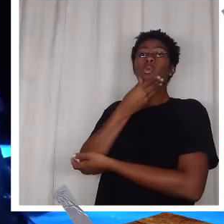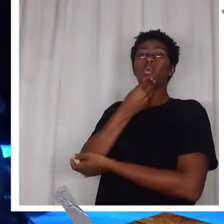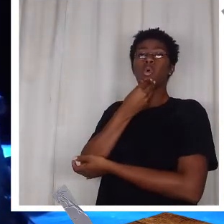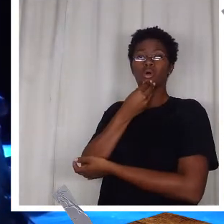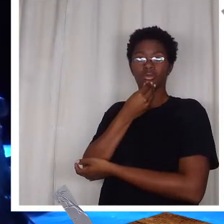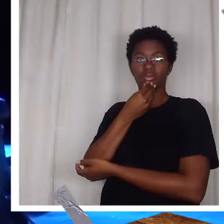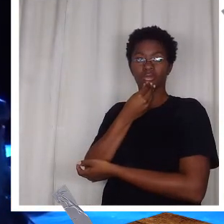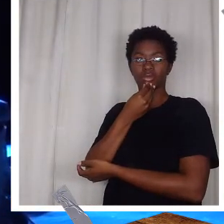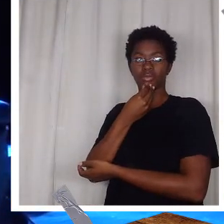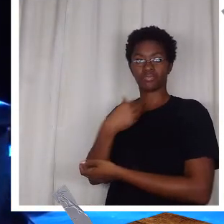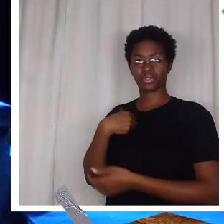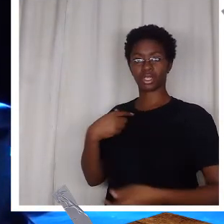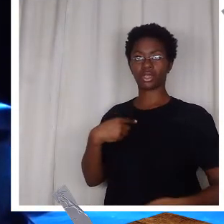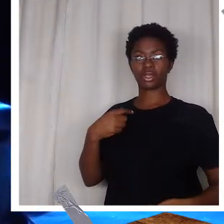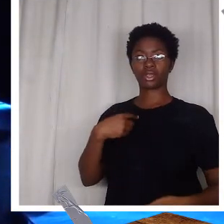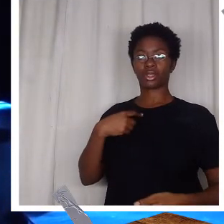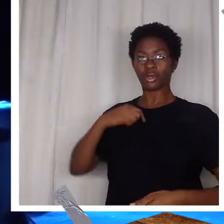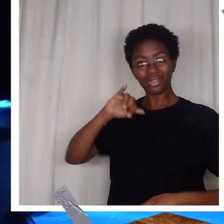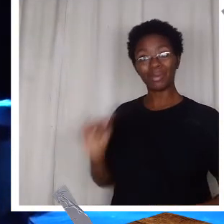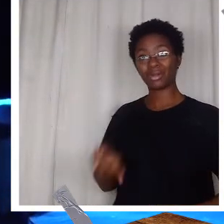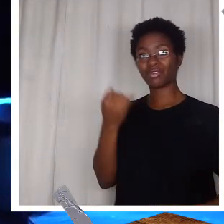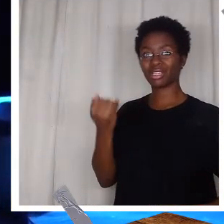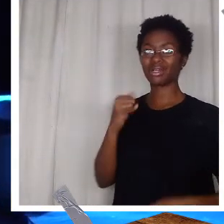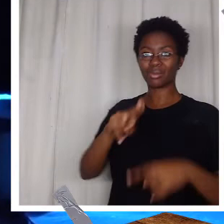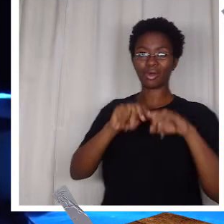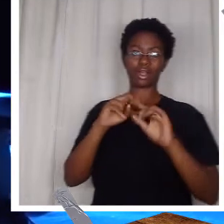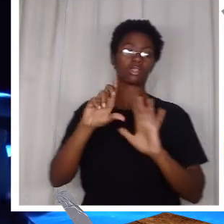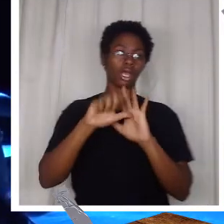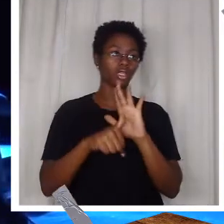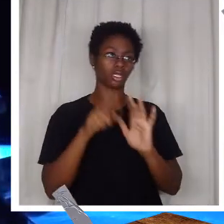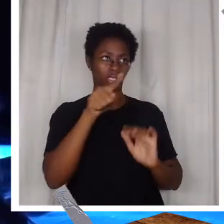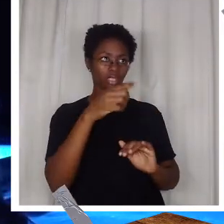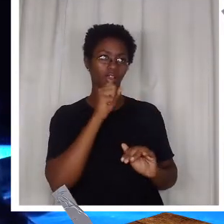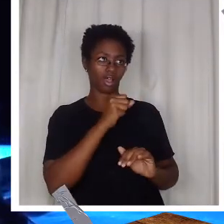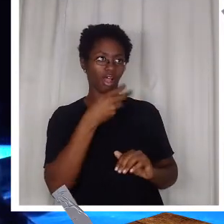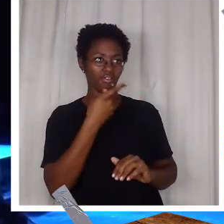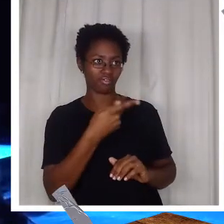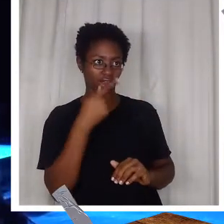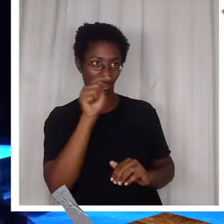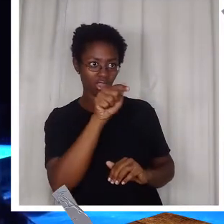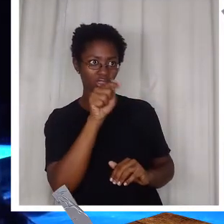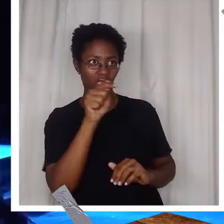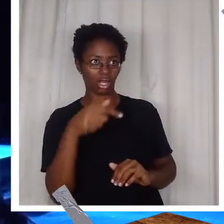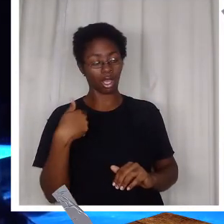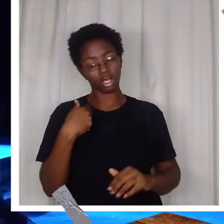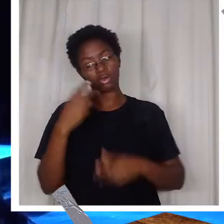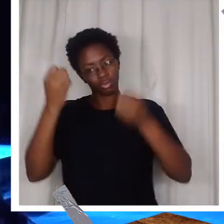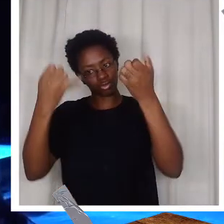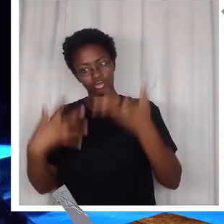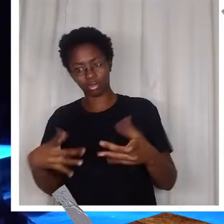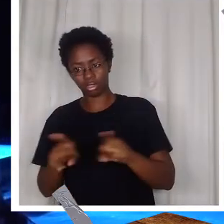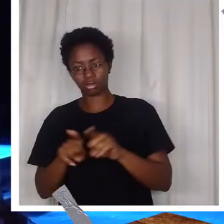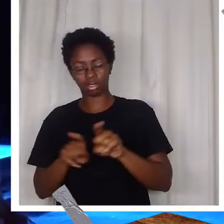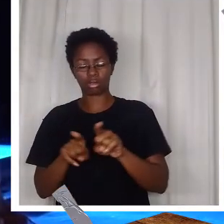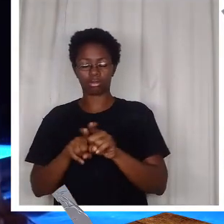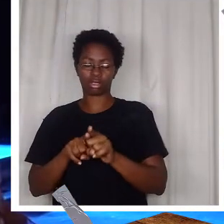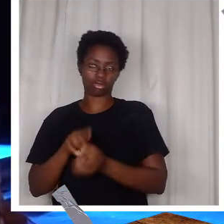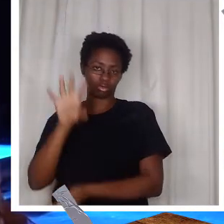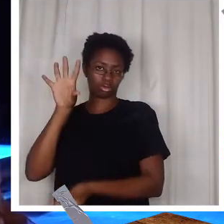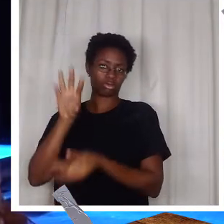estou aproveitando esse delay que está havendo aí, e não estou ouvindo, porque ninguém vai estar ouvindo também, então eu vou ilustrando com